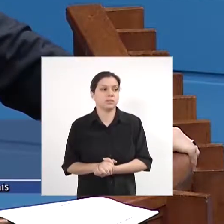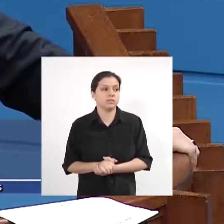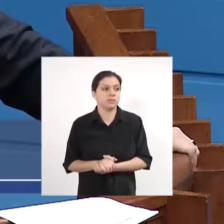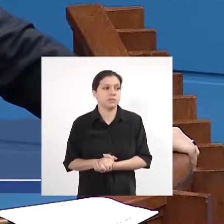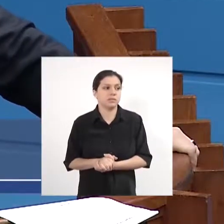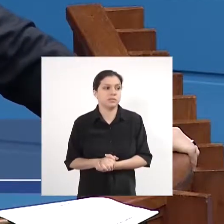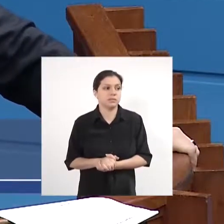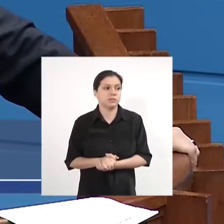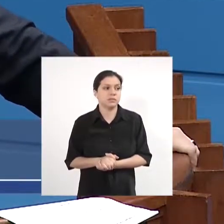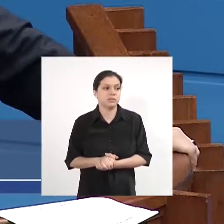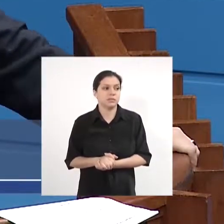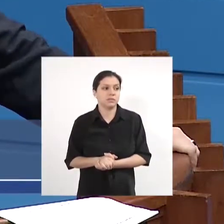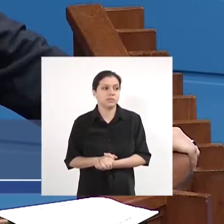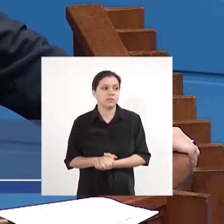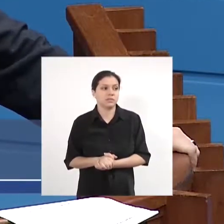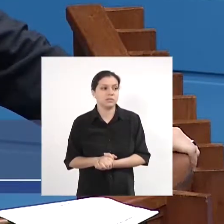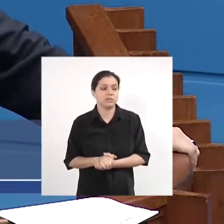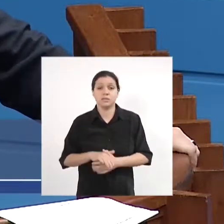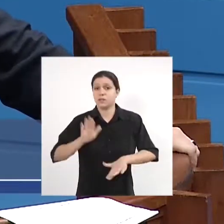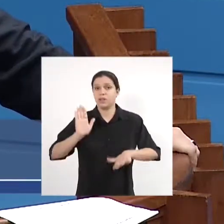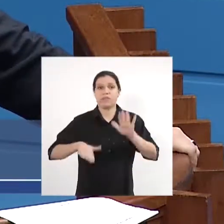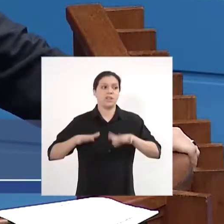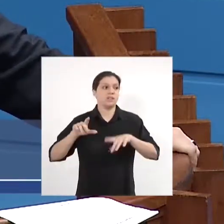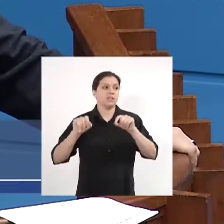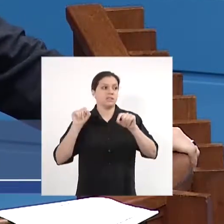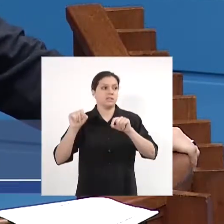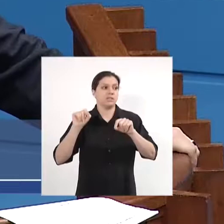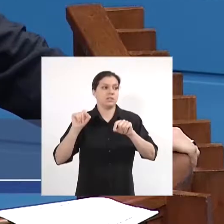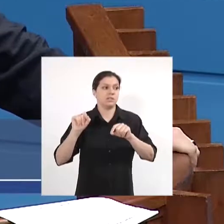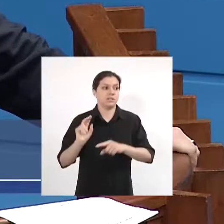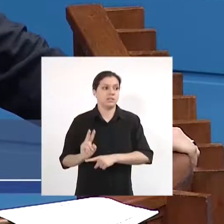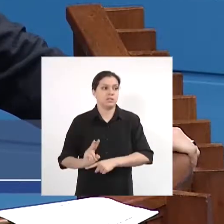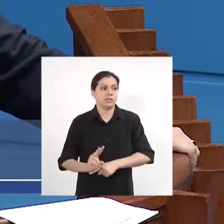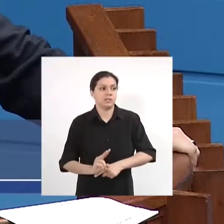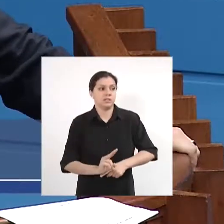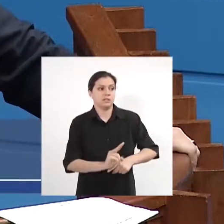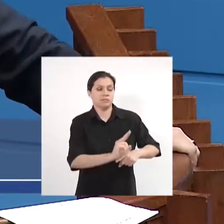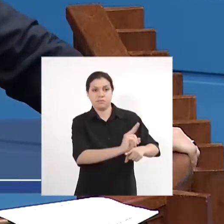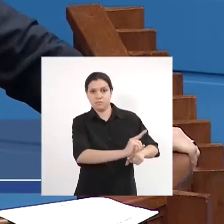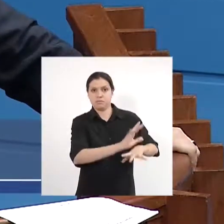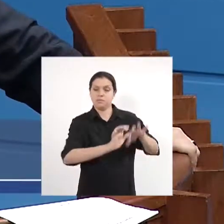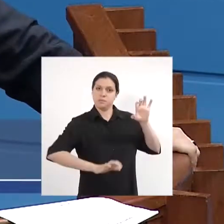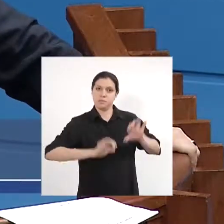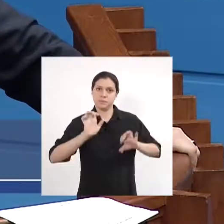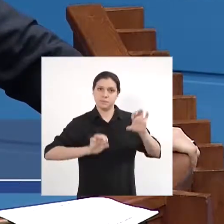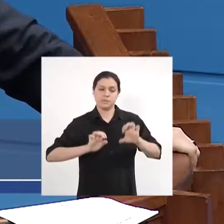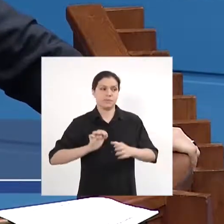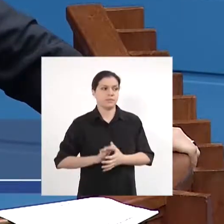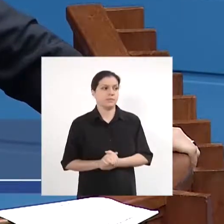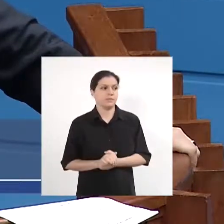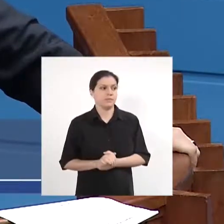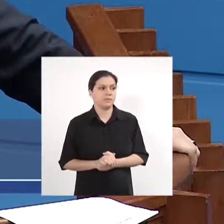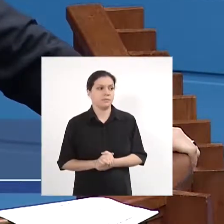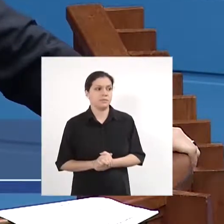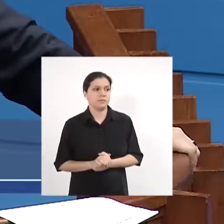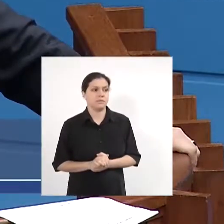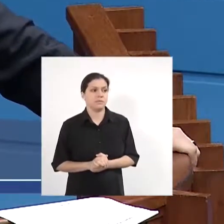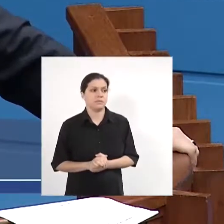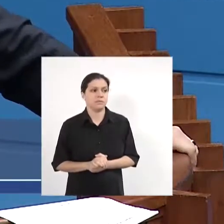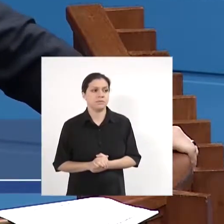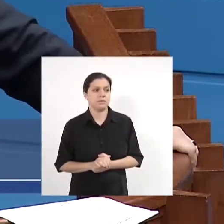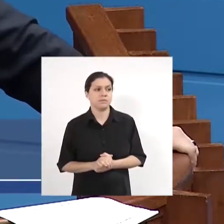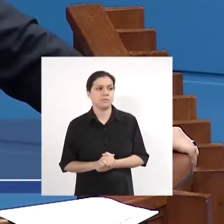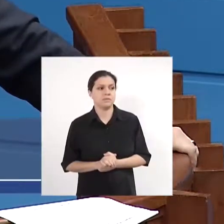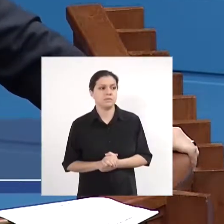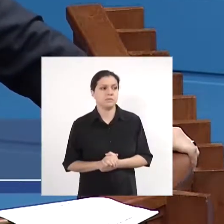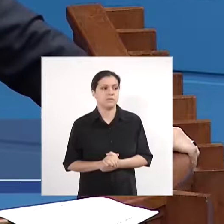ser, neste caso, cedidos para essa OS, para essa empresa. E acabaria